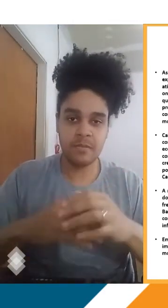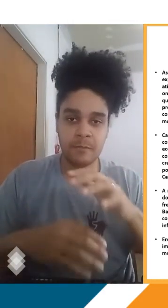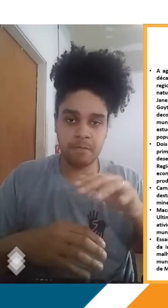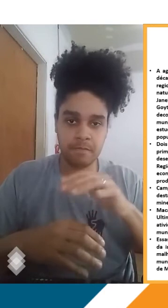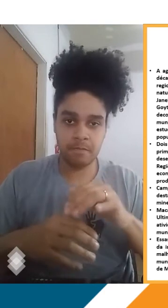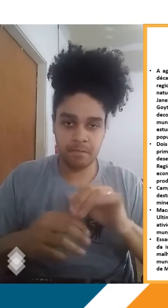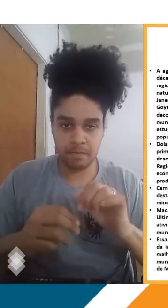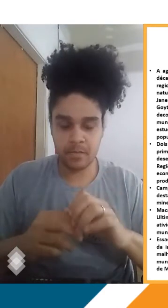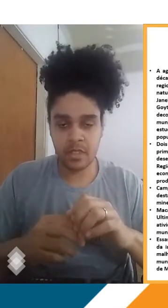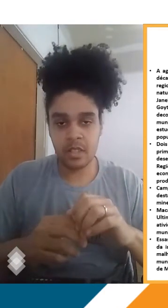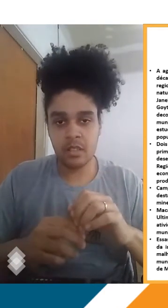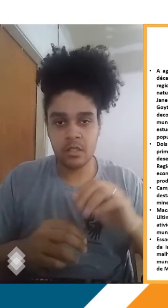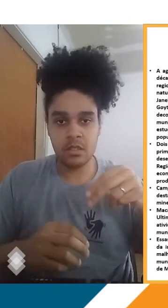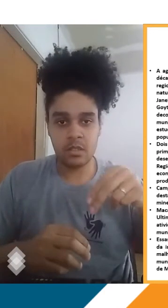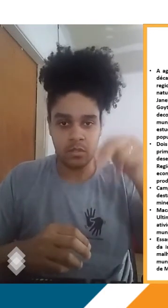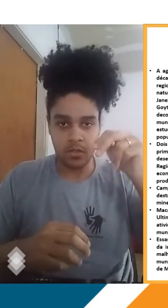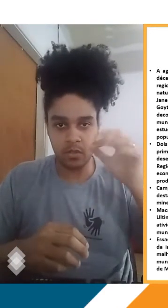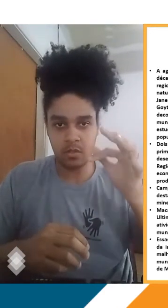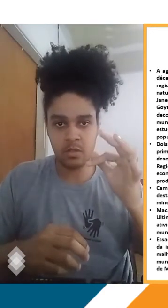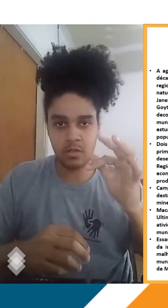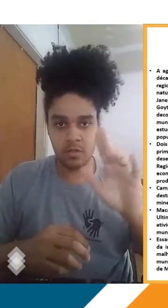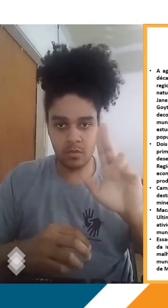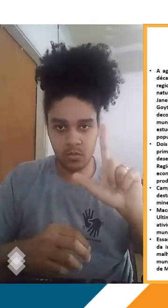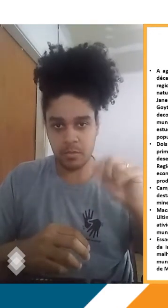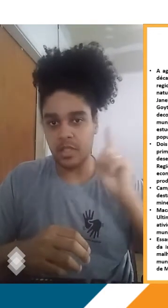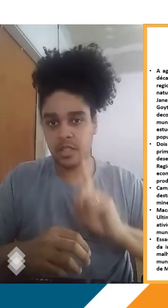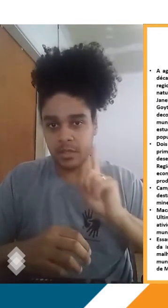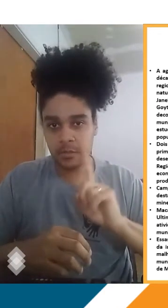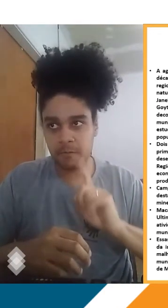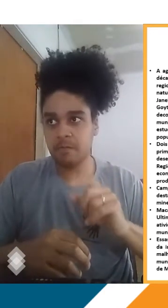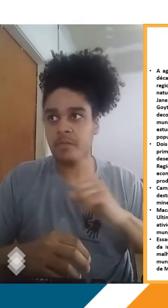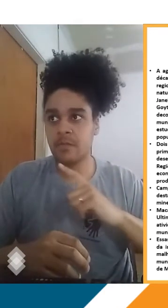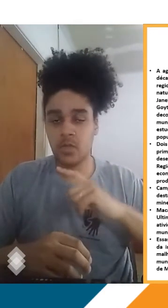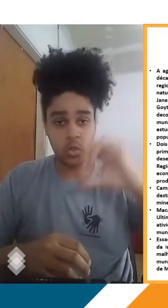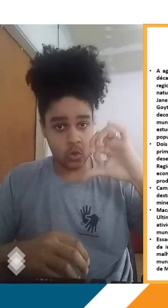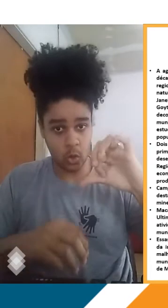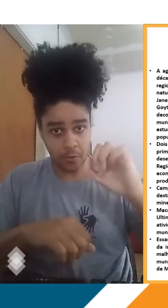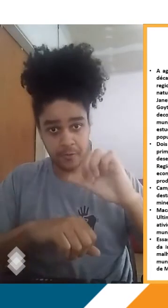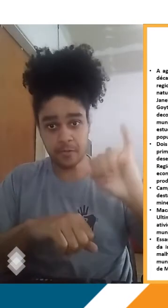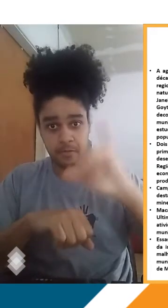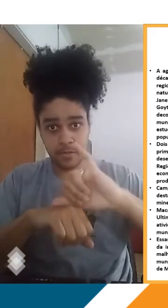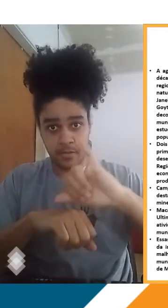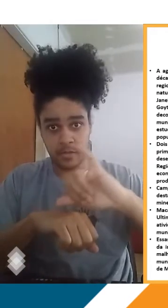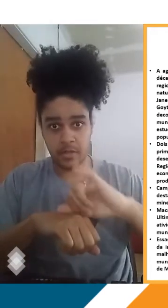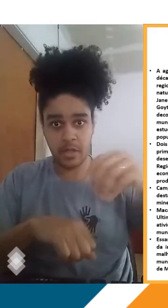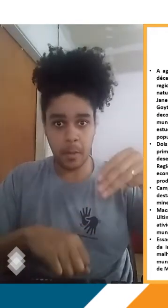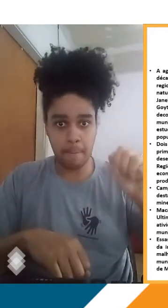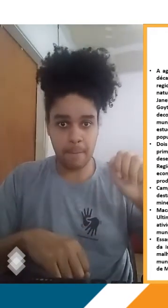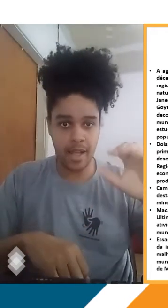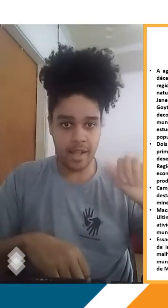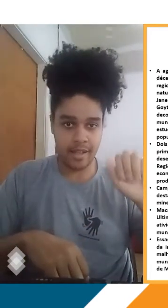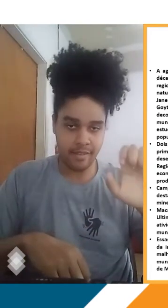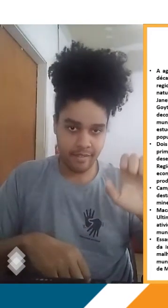serviços. A região norte fluminense é constituída por 9 municípios, como de Goitacazes, Cardoso Moreira, Carapebus, Conceição de Macabu,